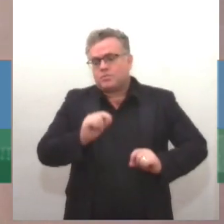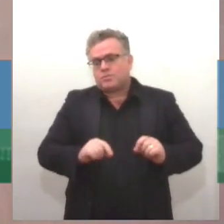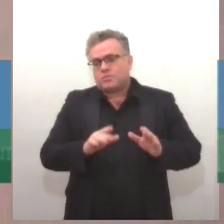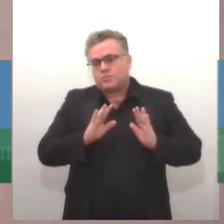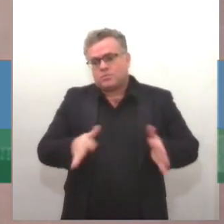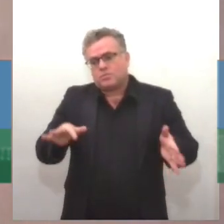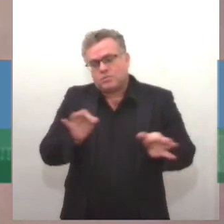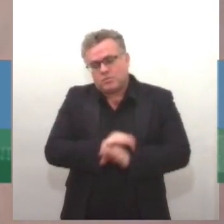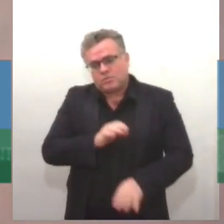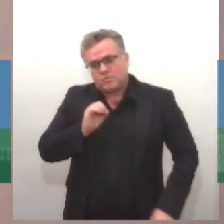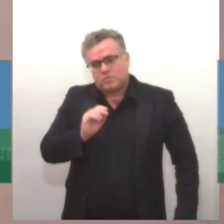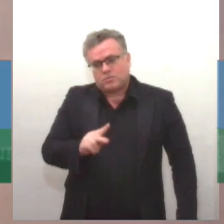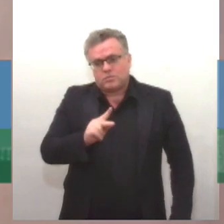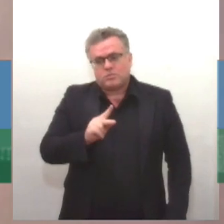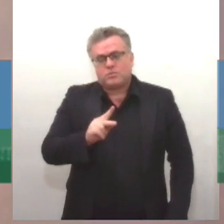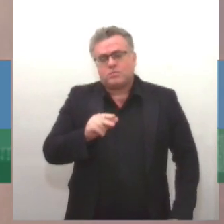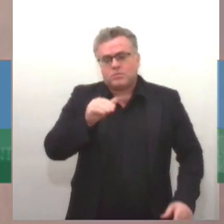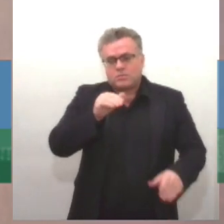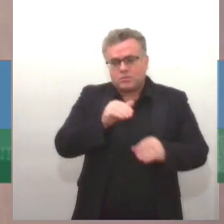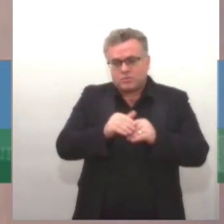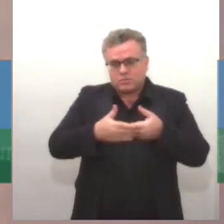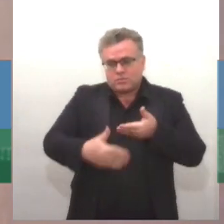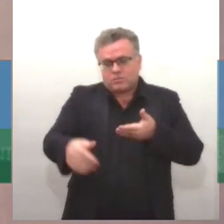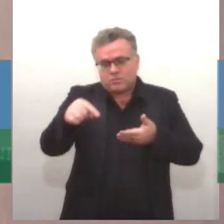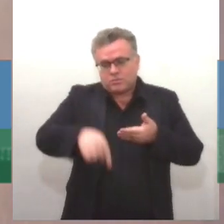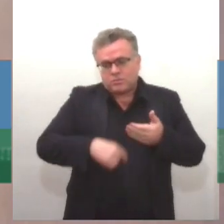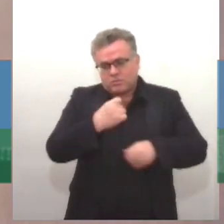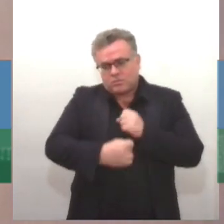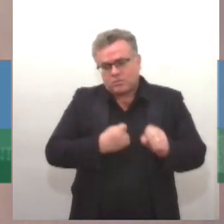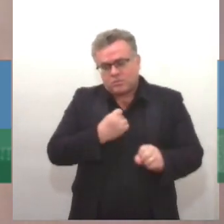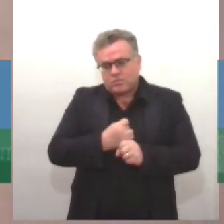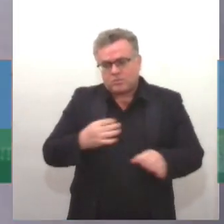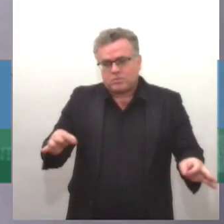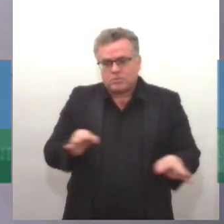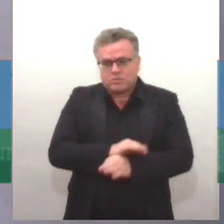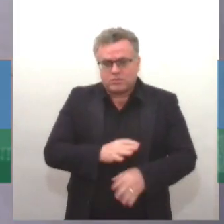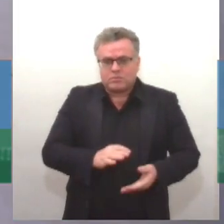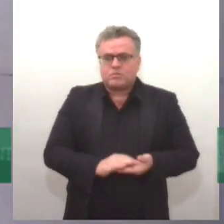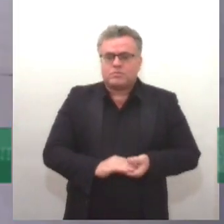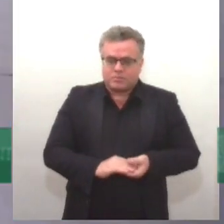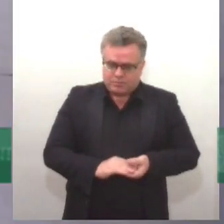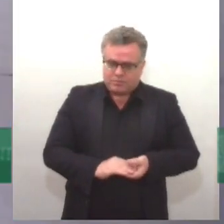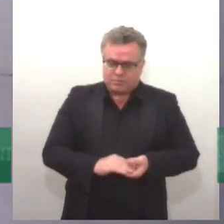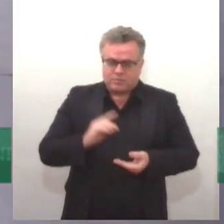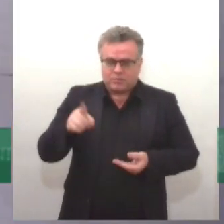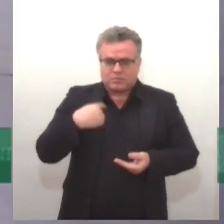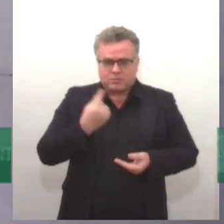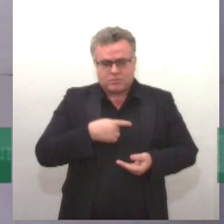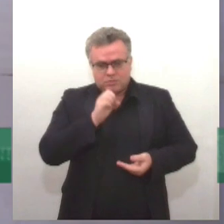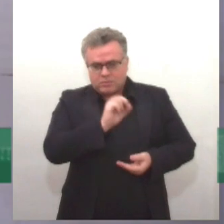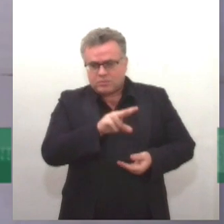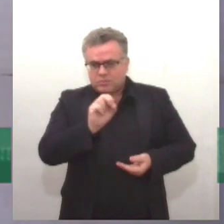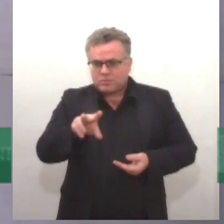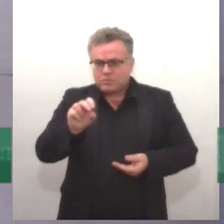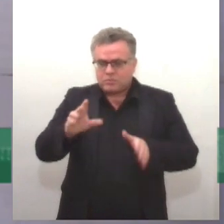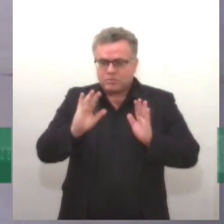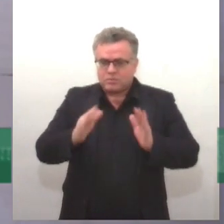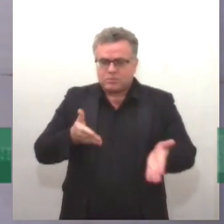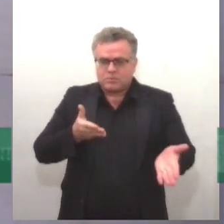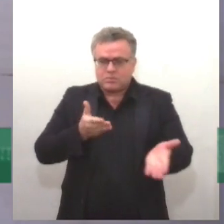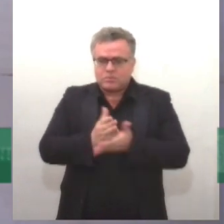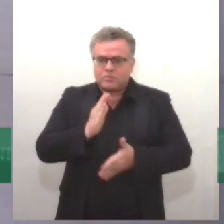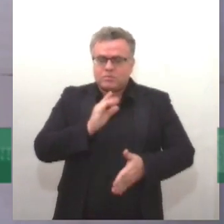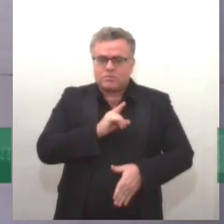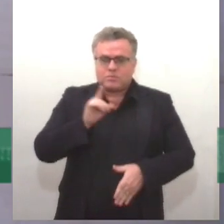para as eleições desse ano. Olha, a gente já viu que esse projeto foi aprovado na Câmara,